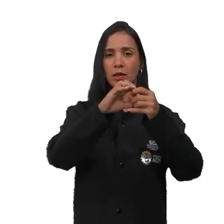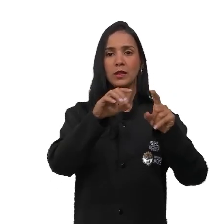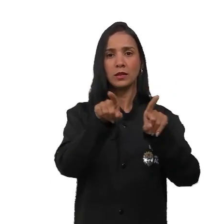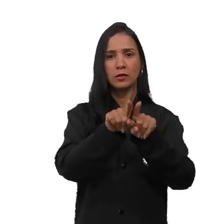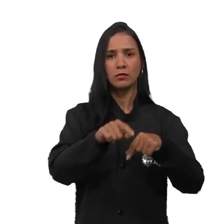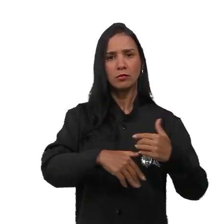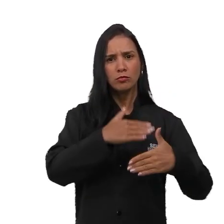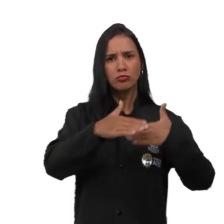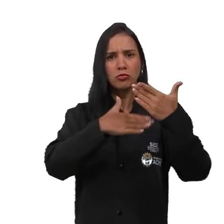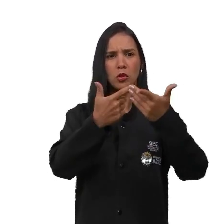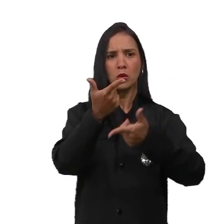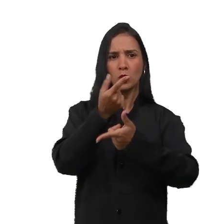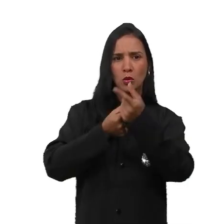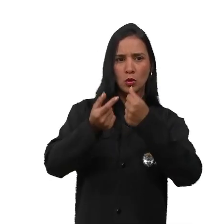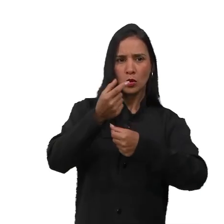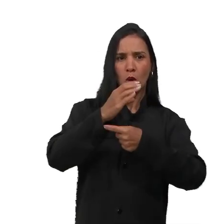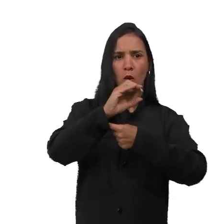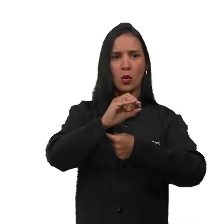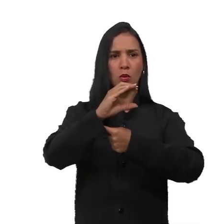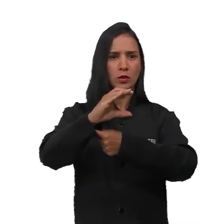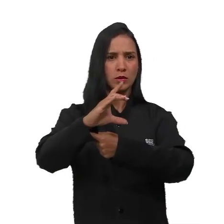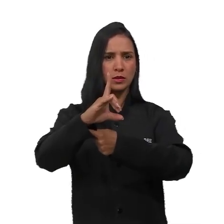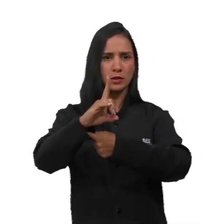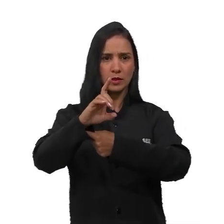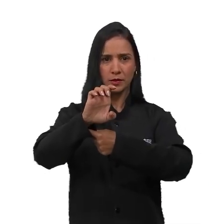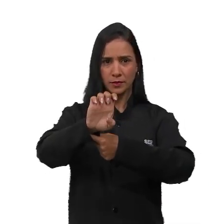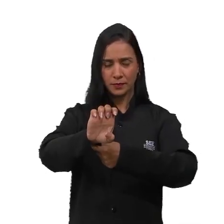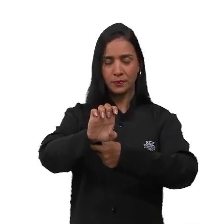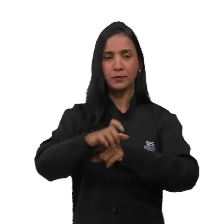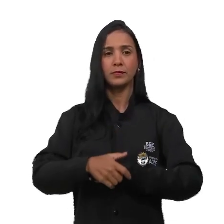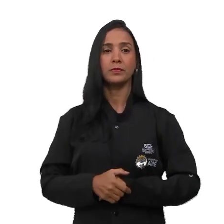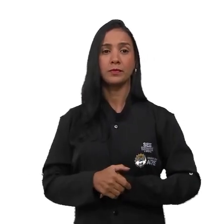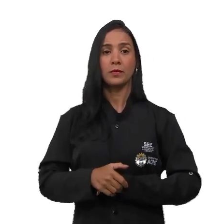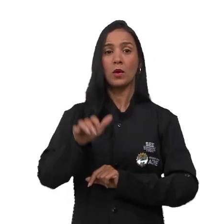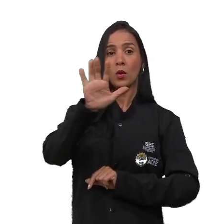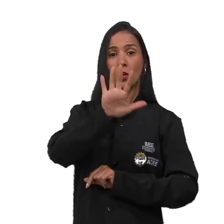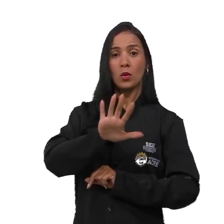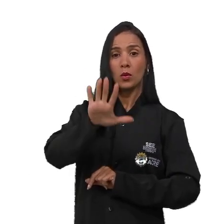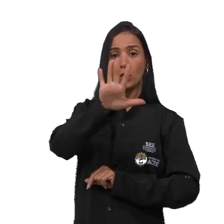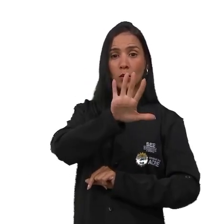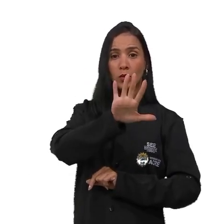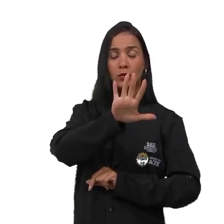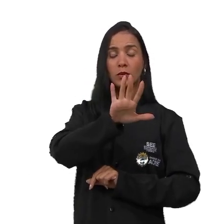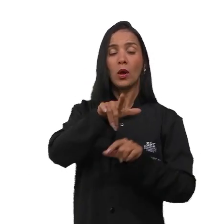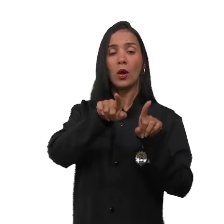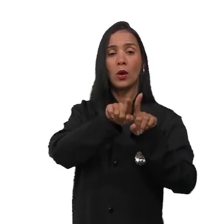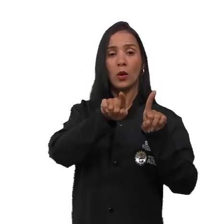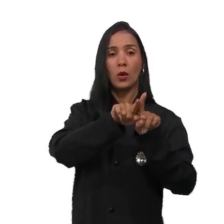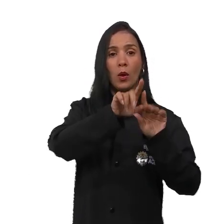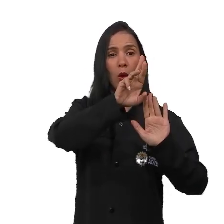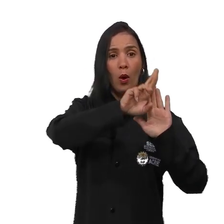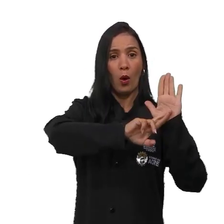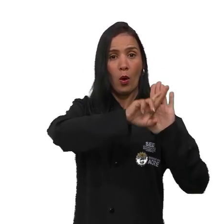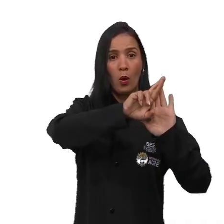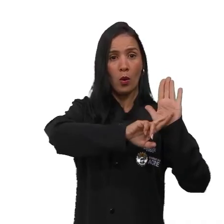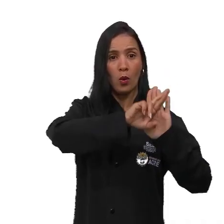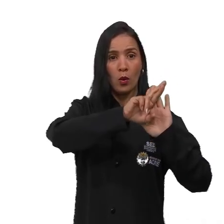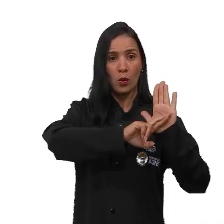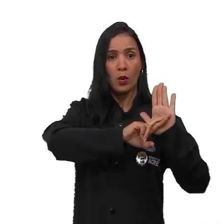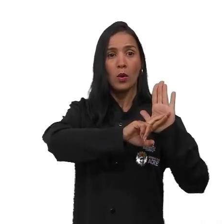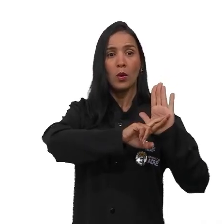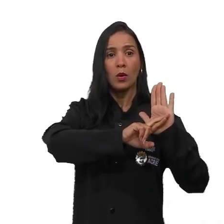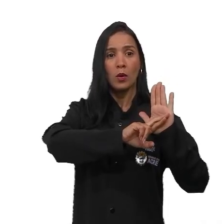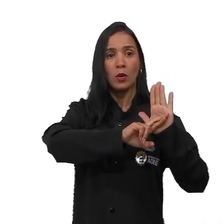nada mais é do que a OCDE. Bem, aqui o relatório sobre a África, criado pela